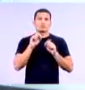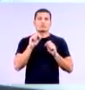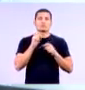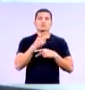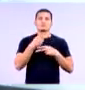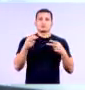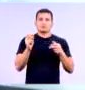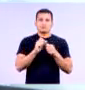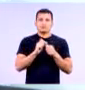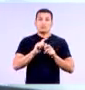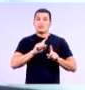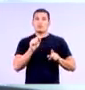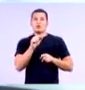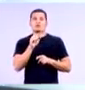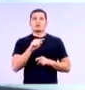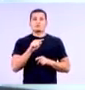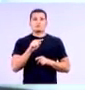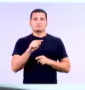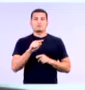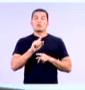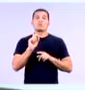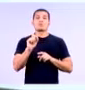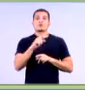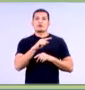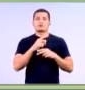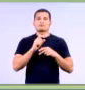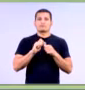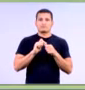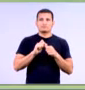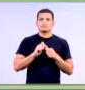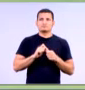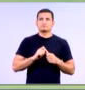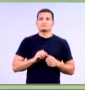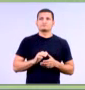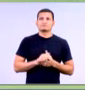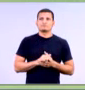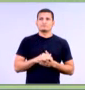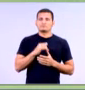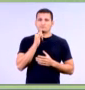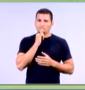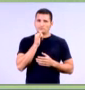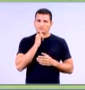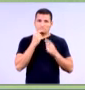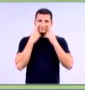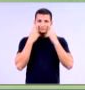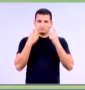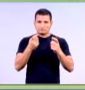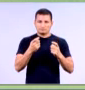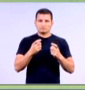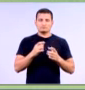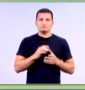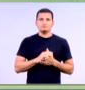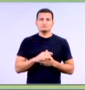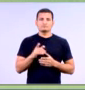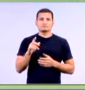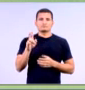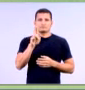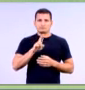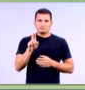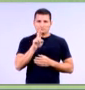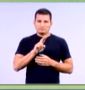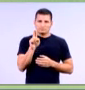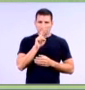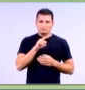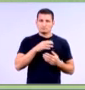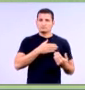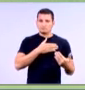faz, não o que ele é, o que faz. Então, vamos lá? Um exemplo bem interessante, que a gente vai utilizar ao longo da nossa